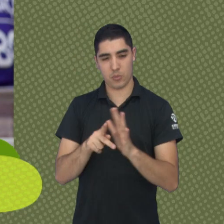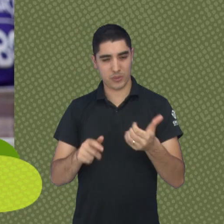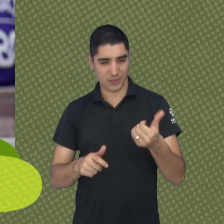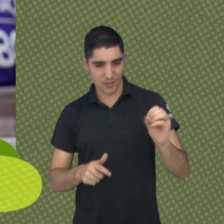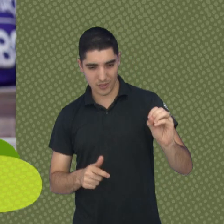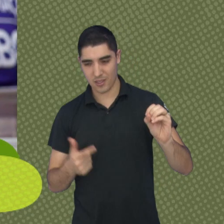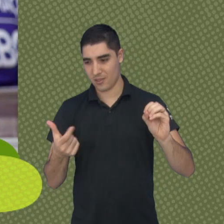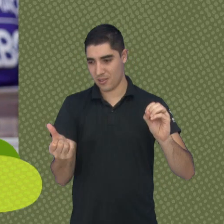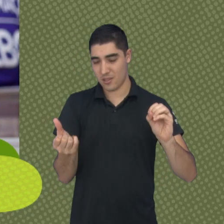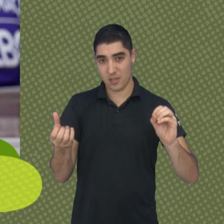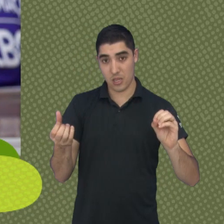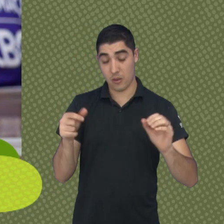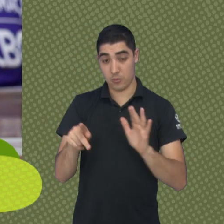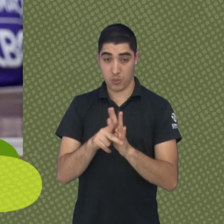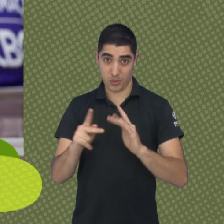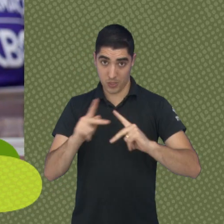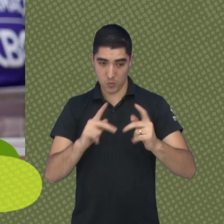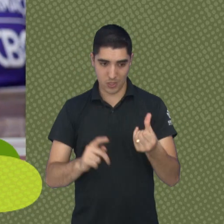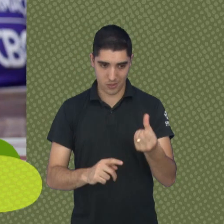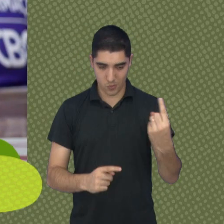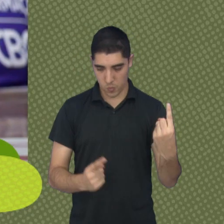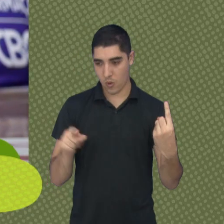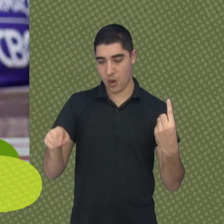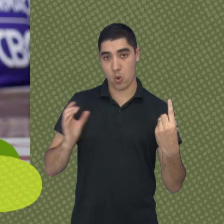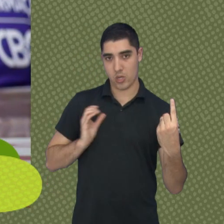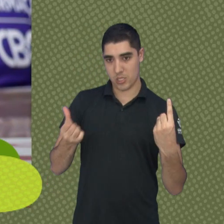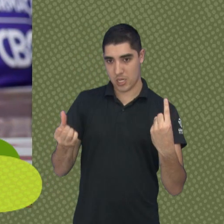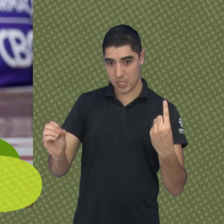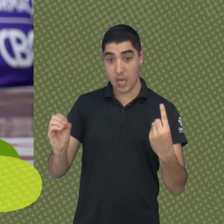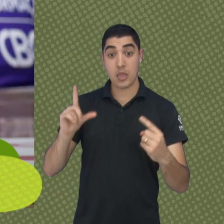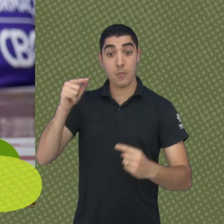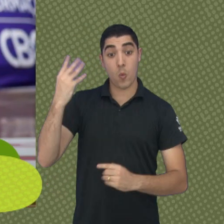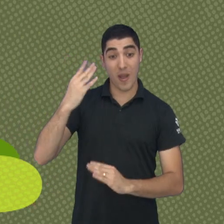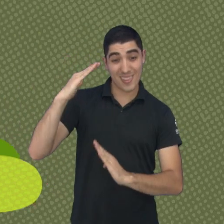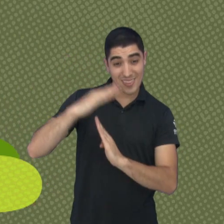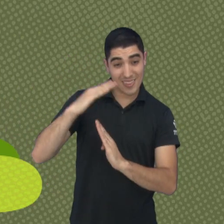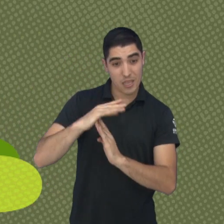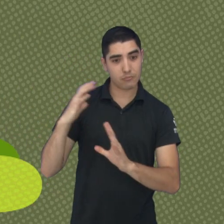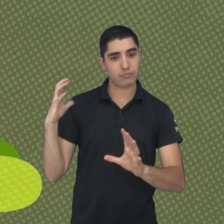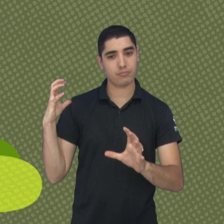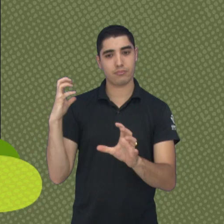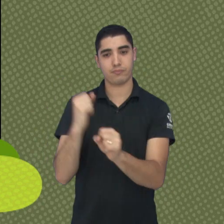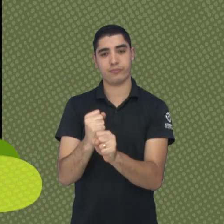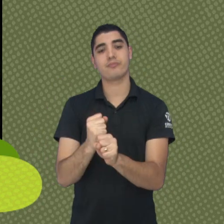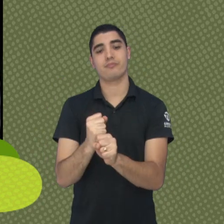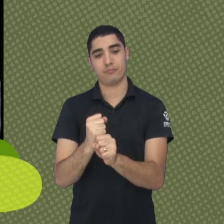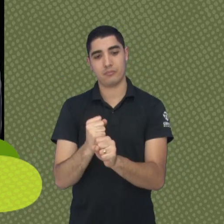quarto, o último e derradeiro, o São José acabou vencendo por 28-17, placar final